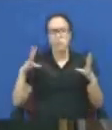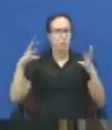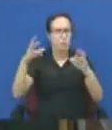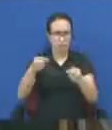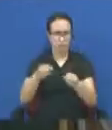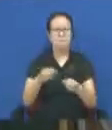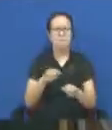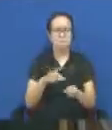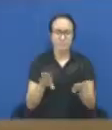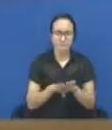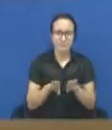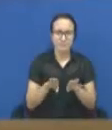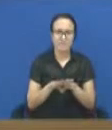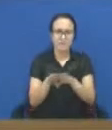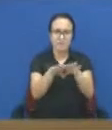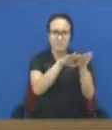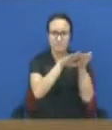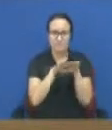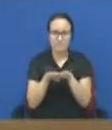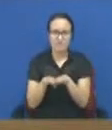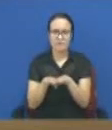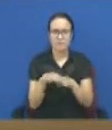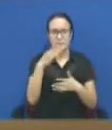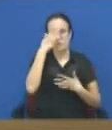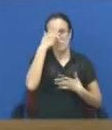direito. Muito obrigado.